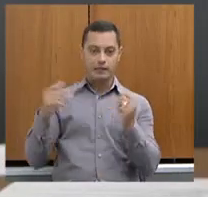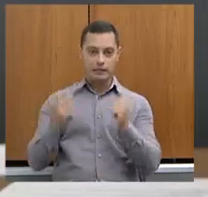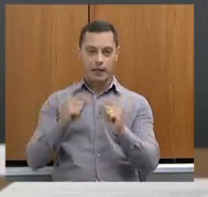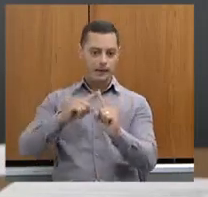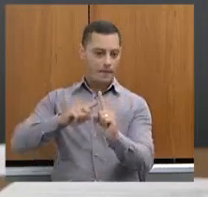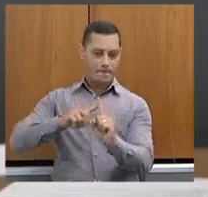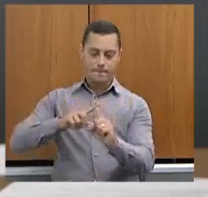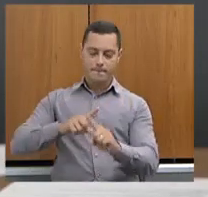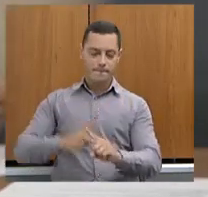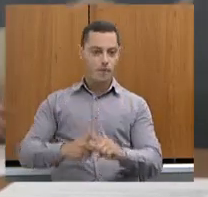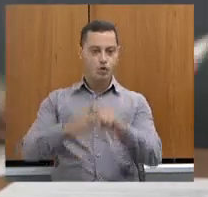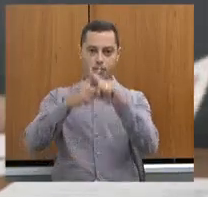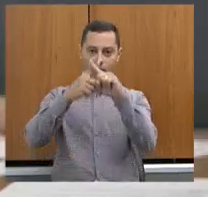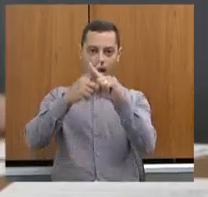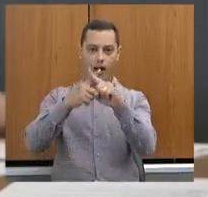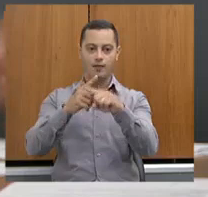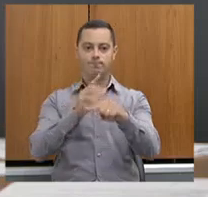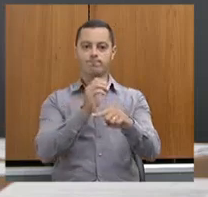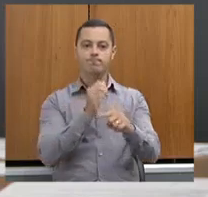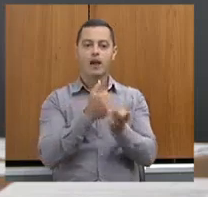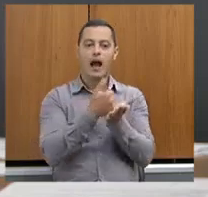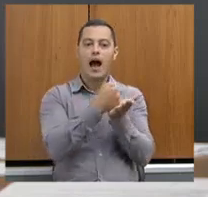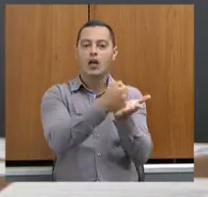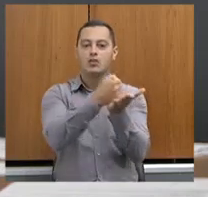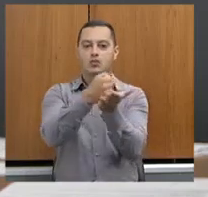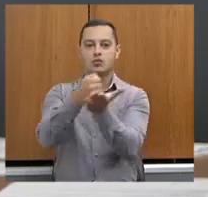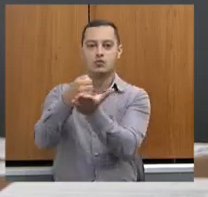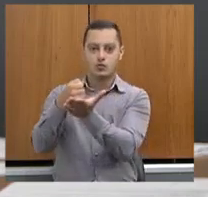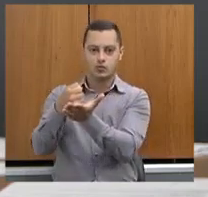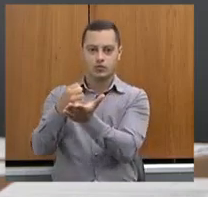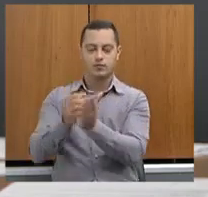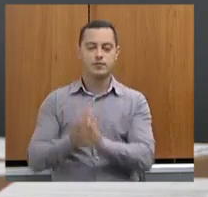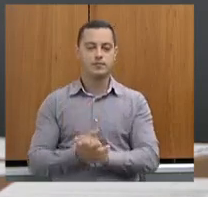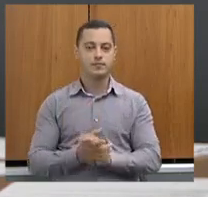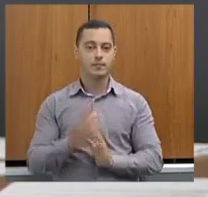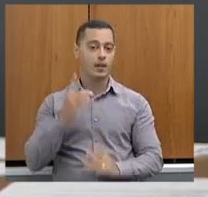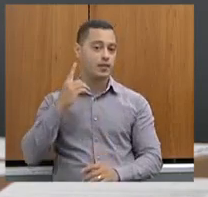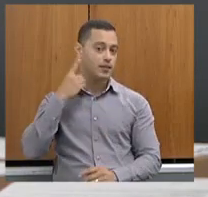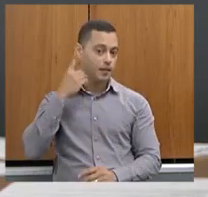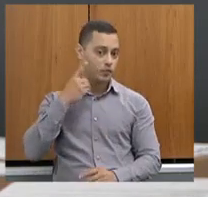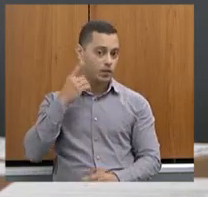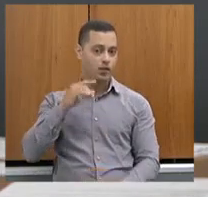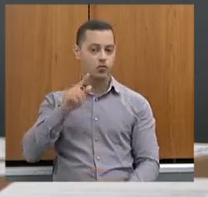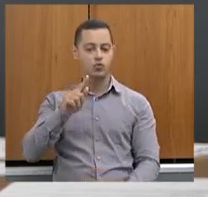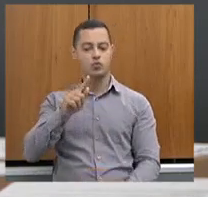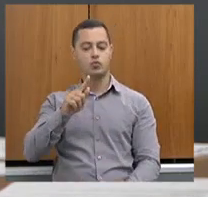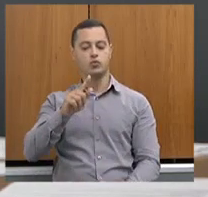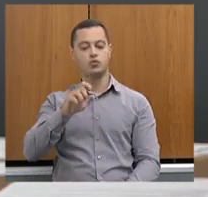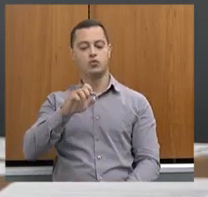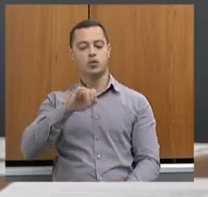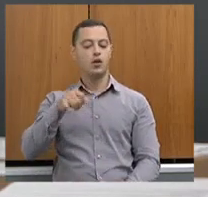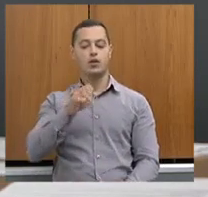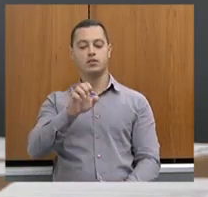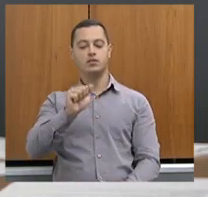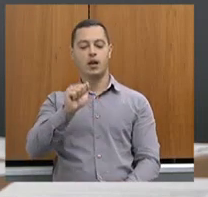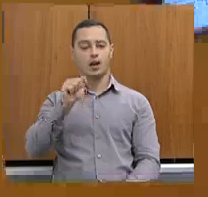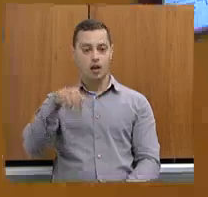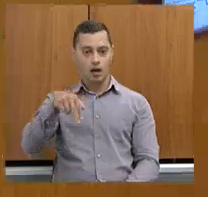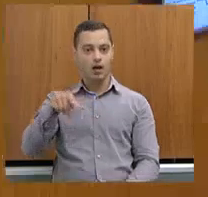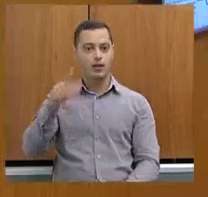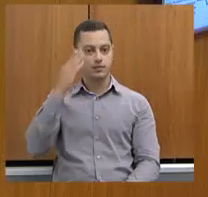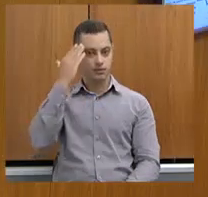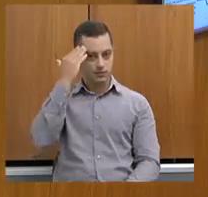ocorrências que Estamos atendendo Deputado Jean Freire que também atua como médico sabe muito bem o valor que é poder